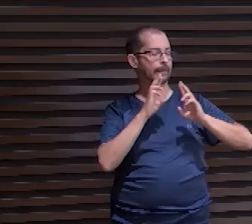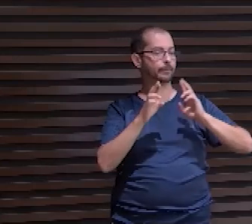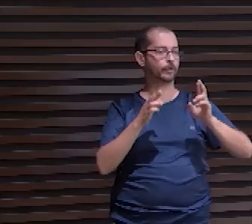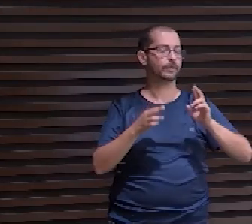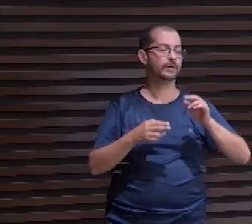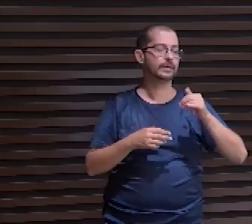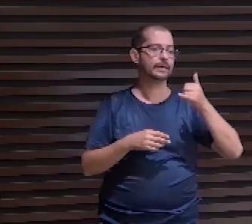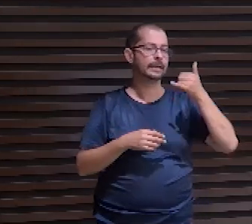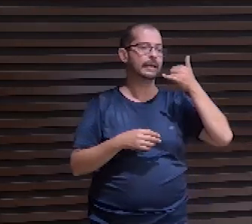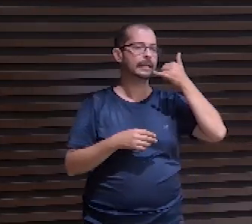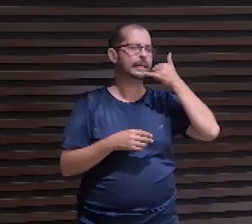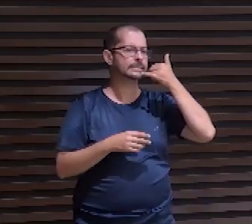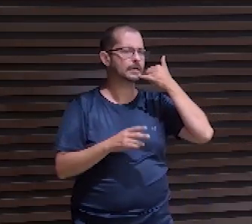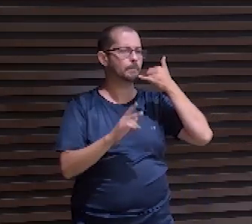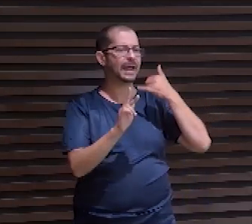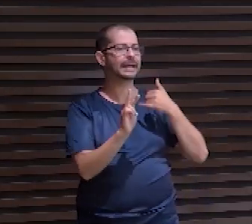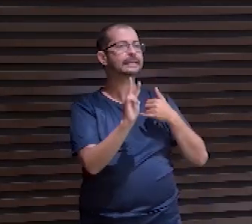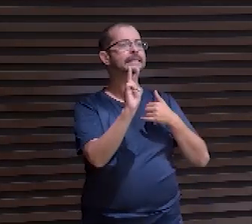interurbano para Ken Gaub.